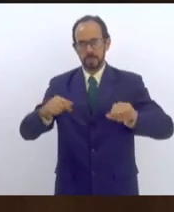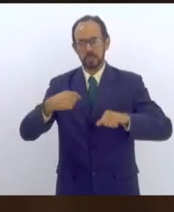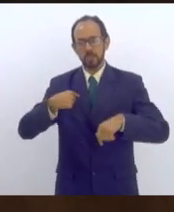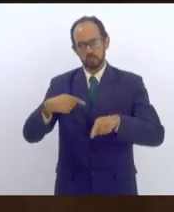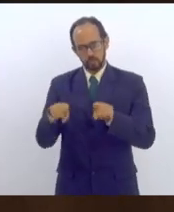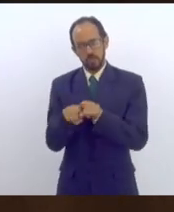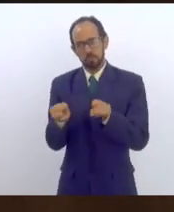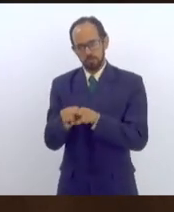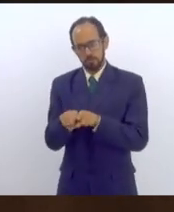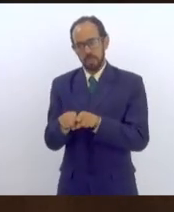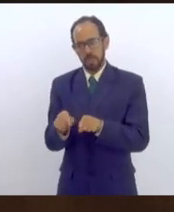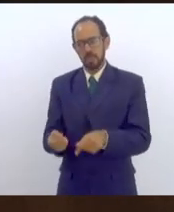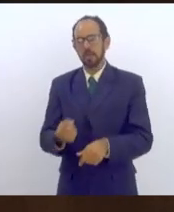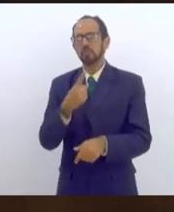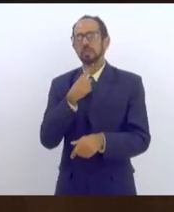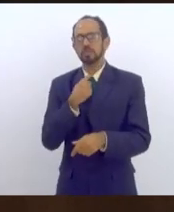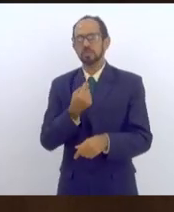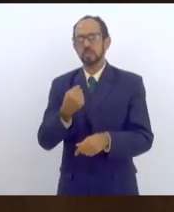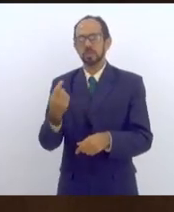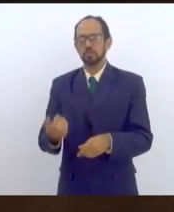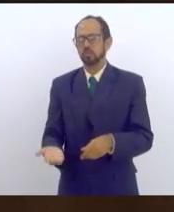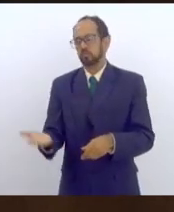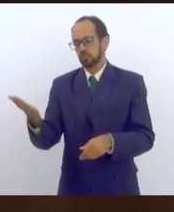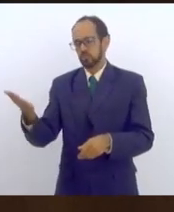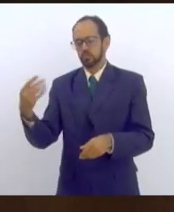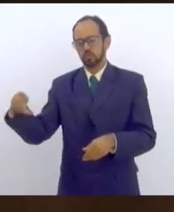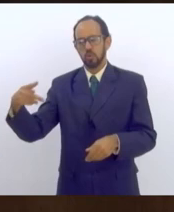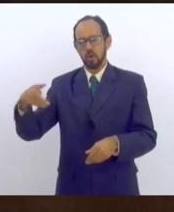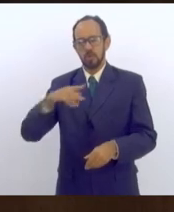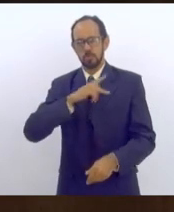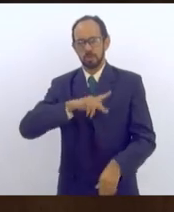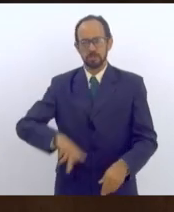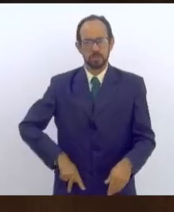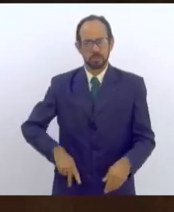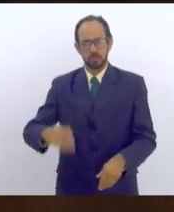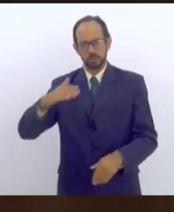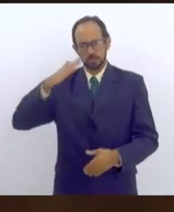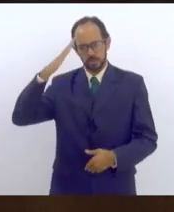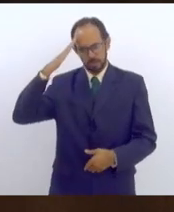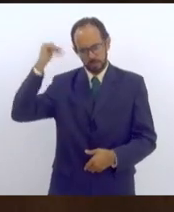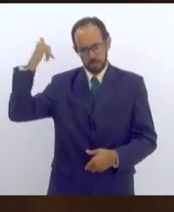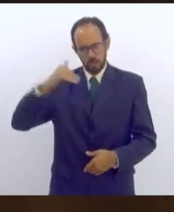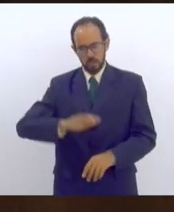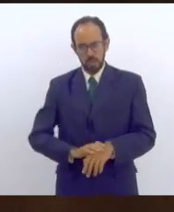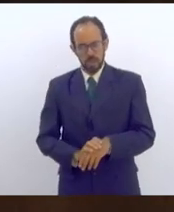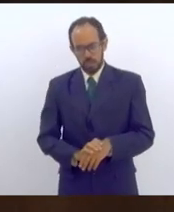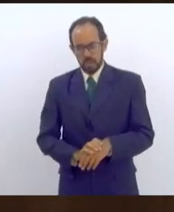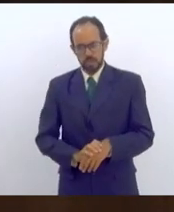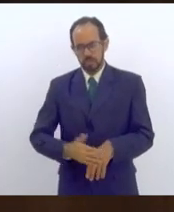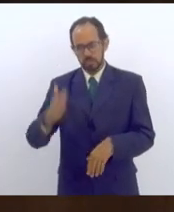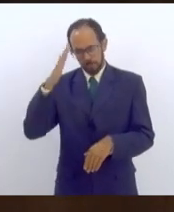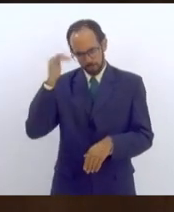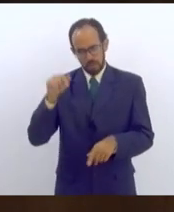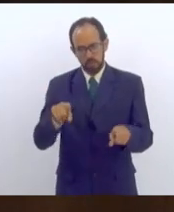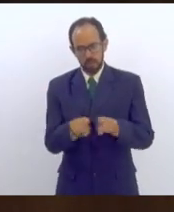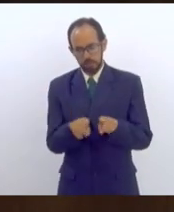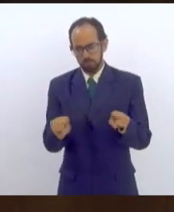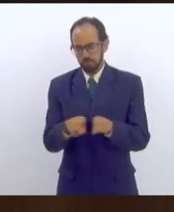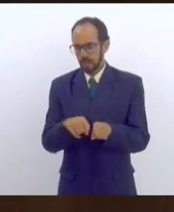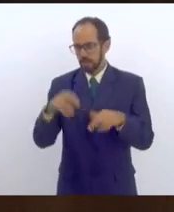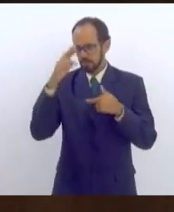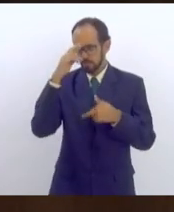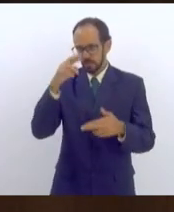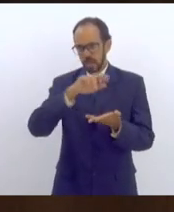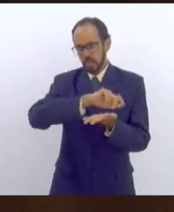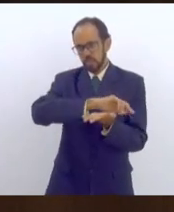senhor, e eu vim aqui lhe desejar que você tenha aí uma presidência com muita sabedoria, sabendo respeitar as diversidades